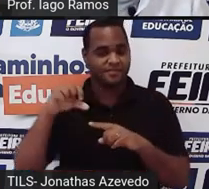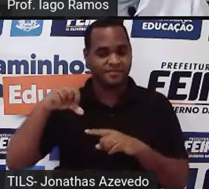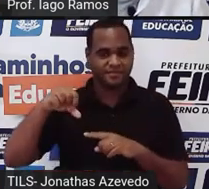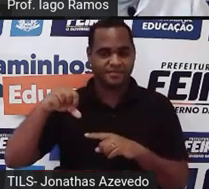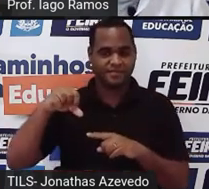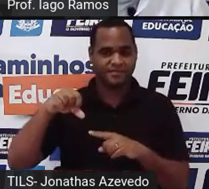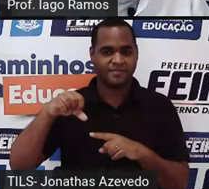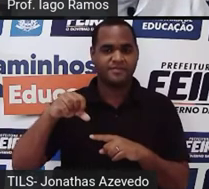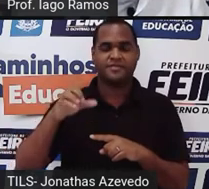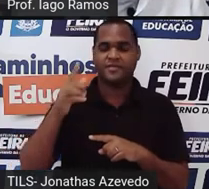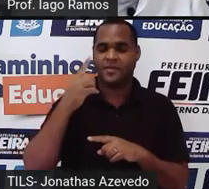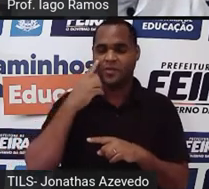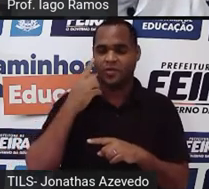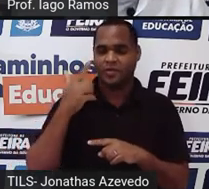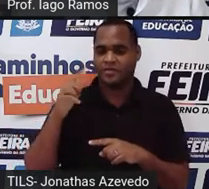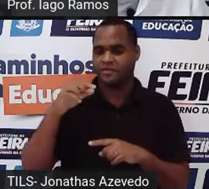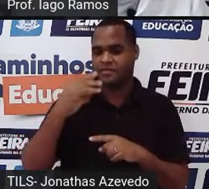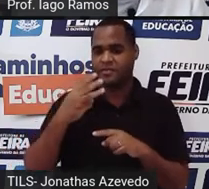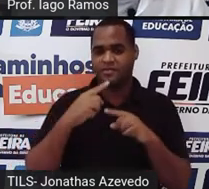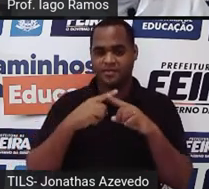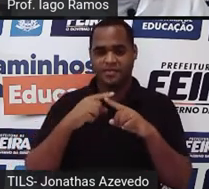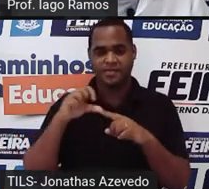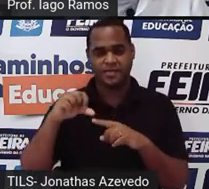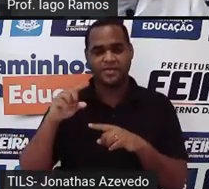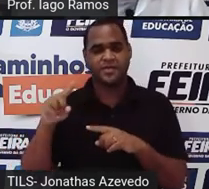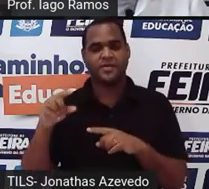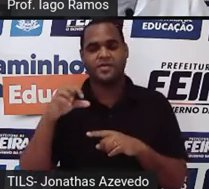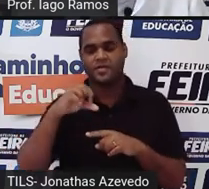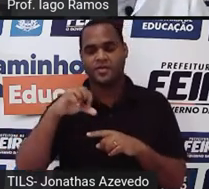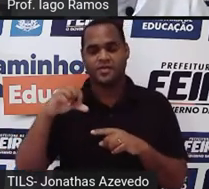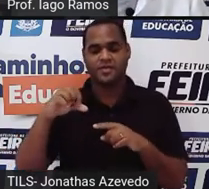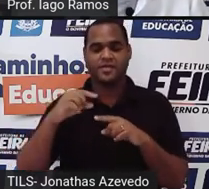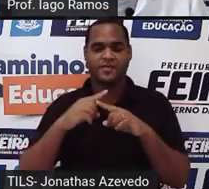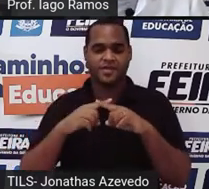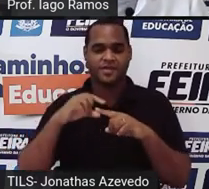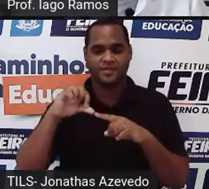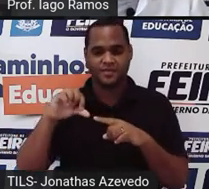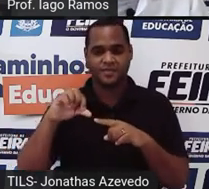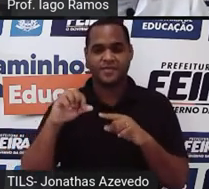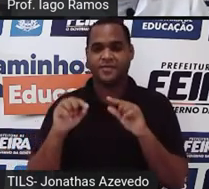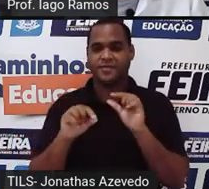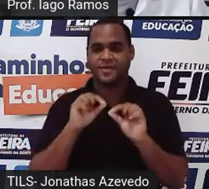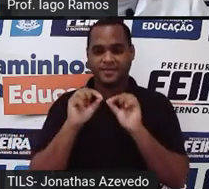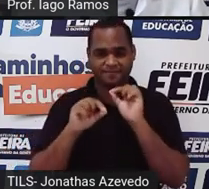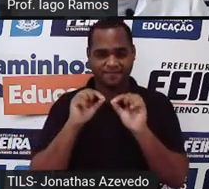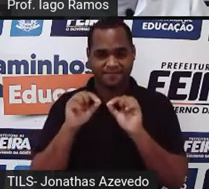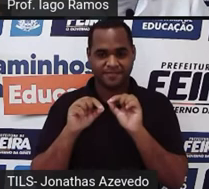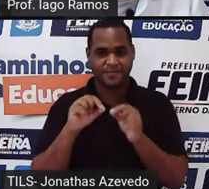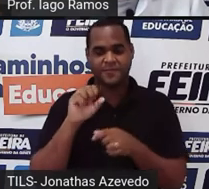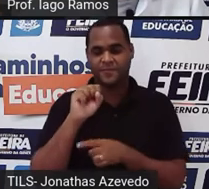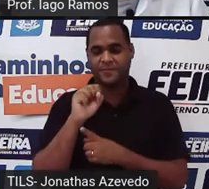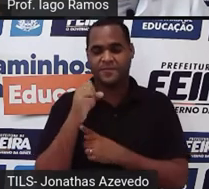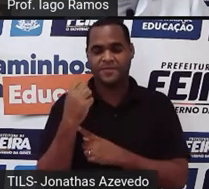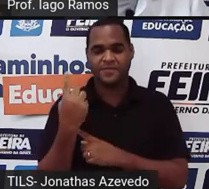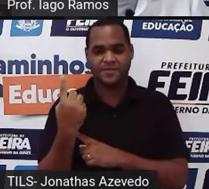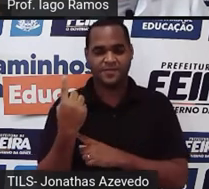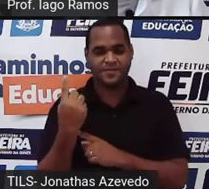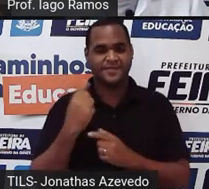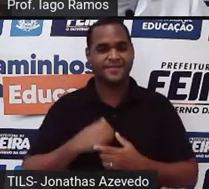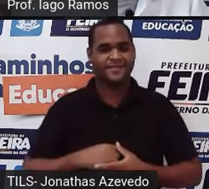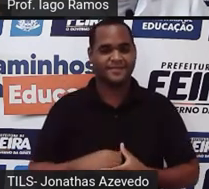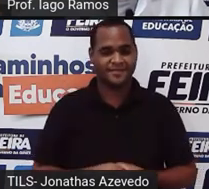O outro 3 vezes 3 também dá 9. E 9 vezes 9, a gente tem como resultado 81. Tá